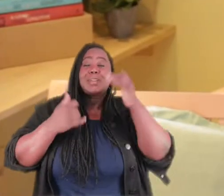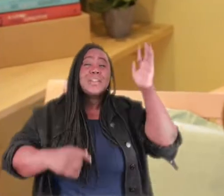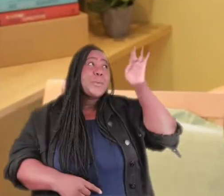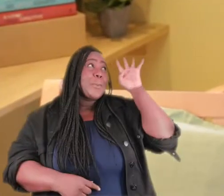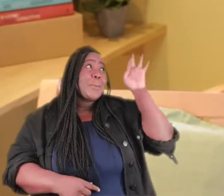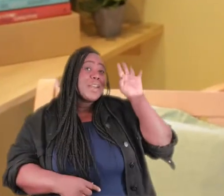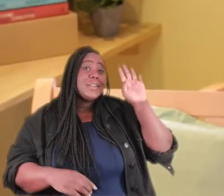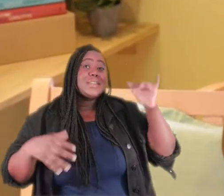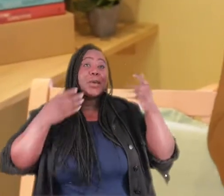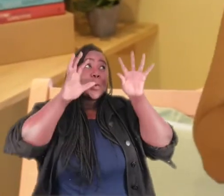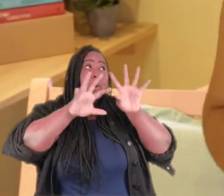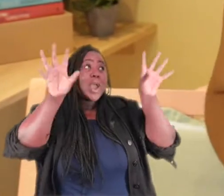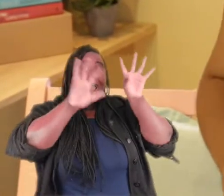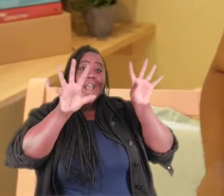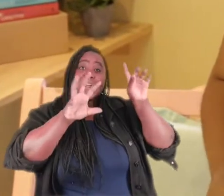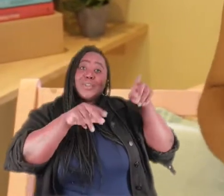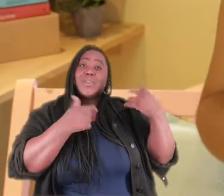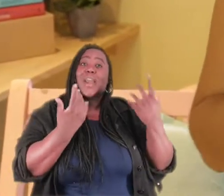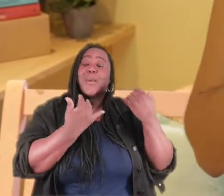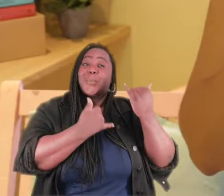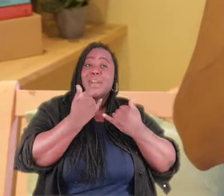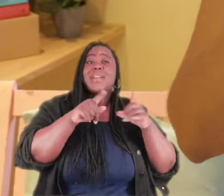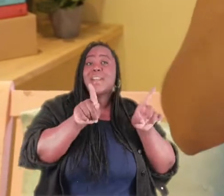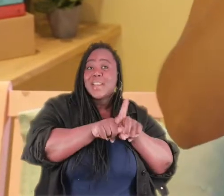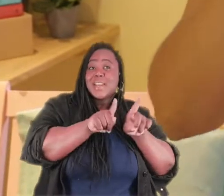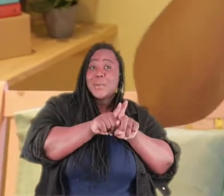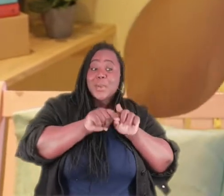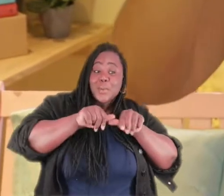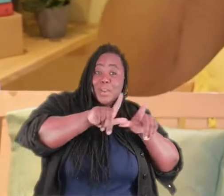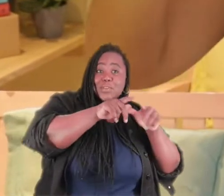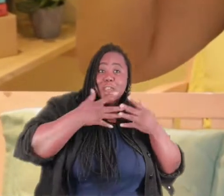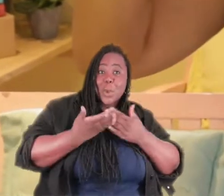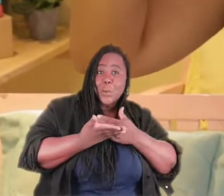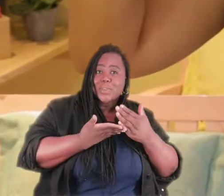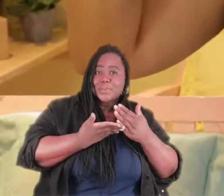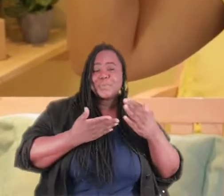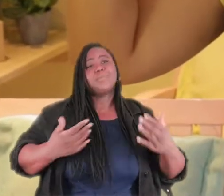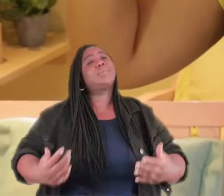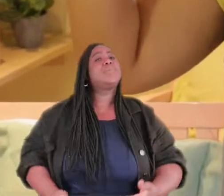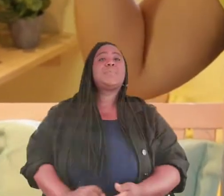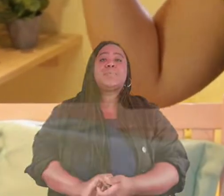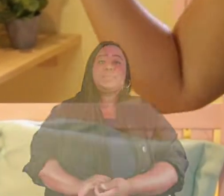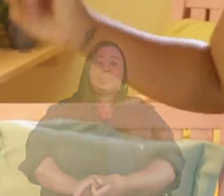imaginar e as nuvens são passaporte para a viagem começar.